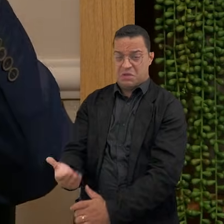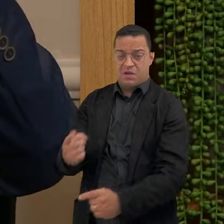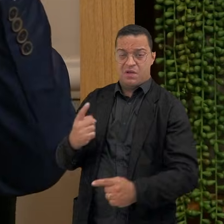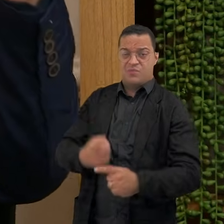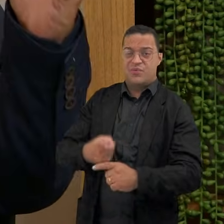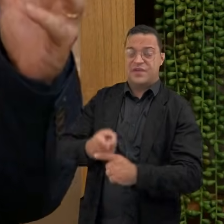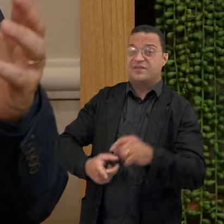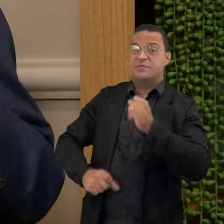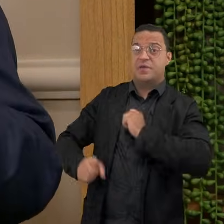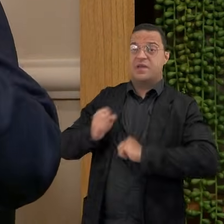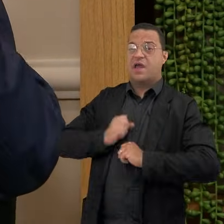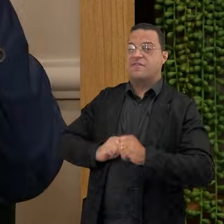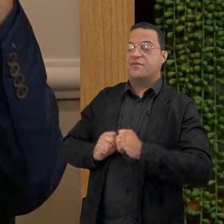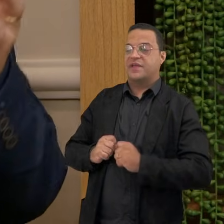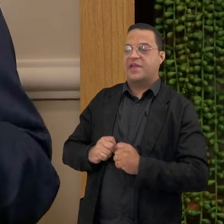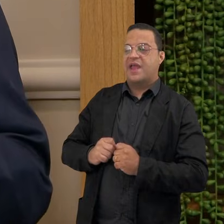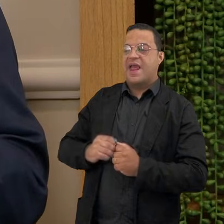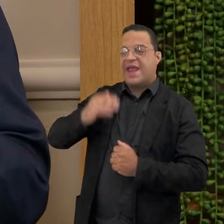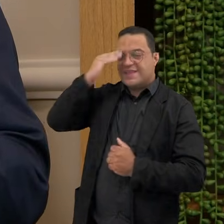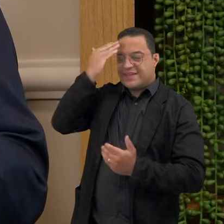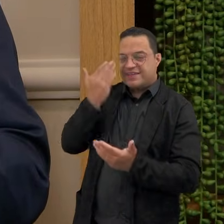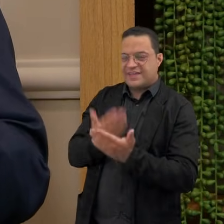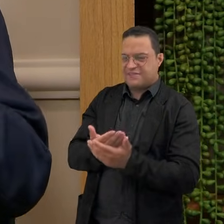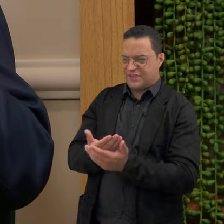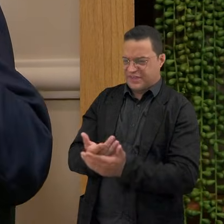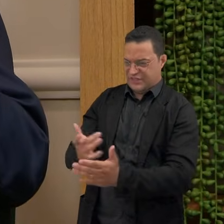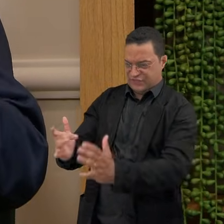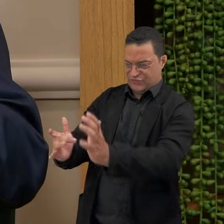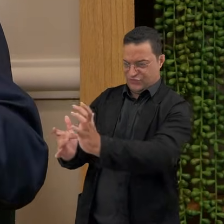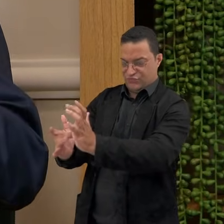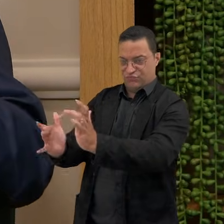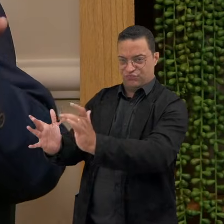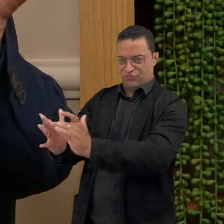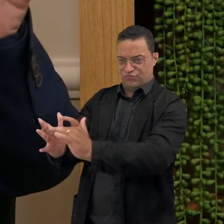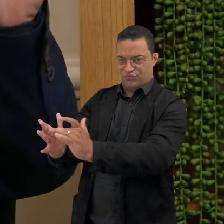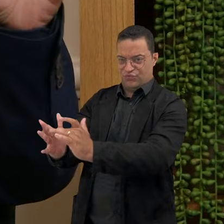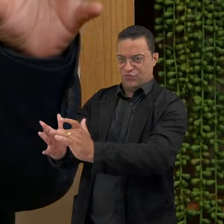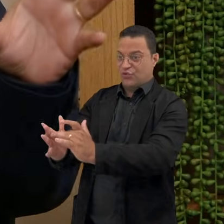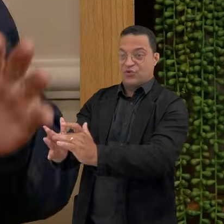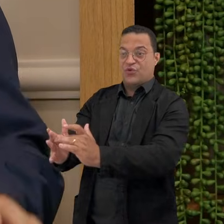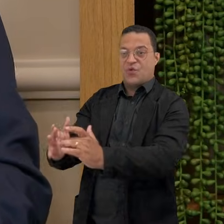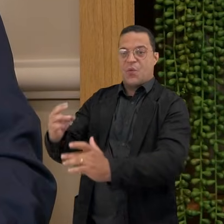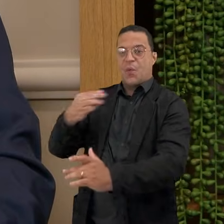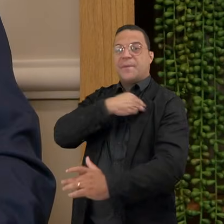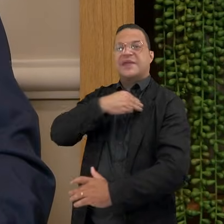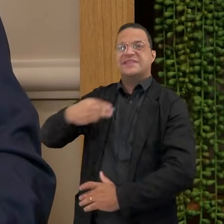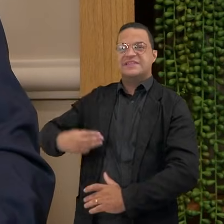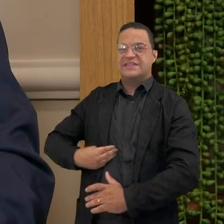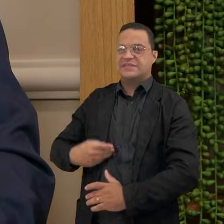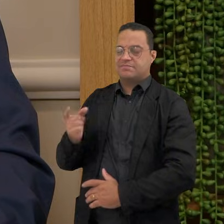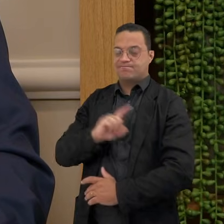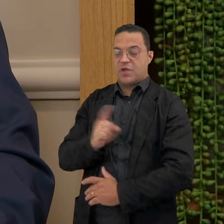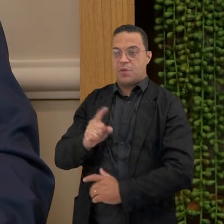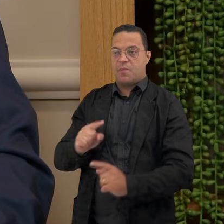de rei, de senhor, de Messias, não era bem aquilo, rejeitaram o Senhor Jesus.